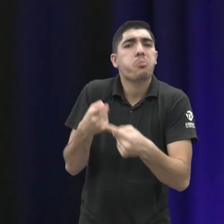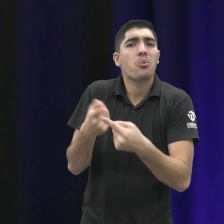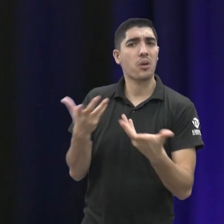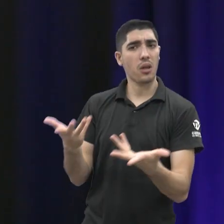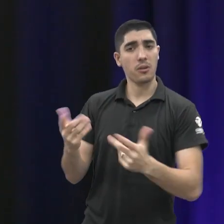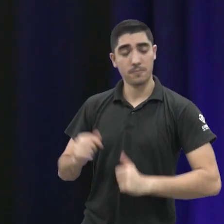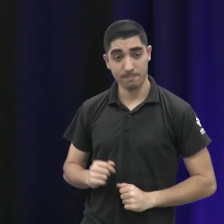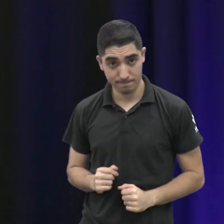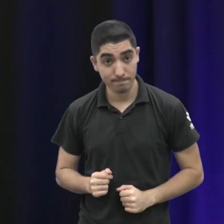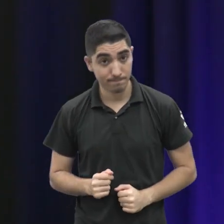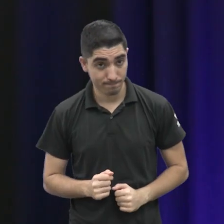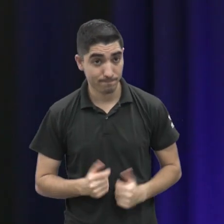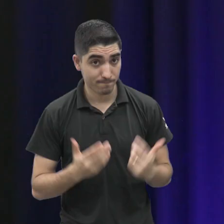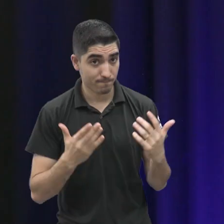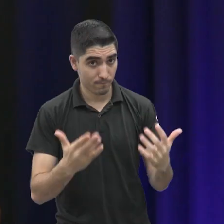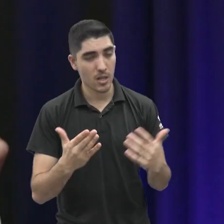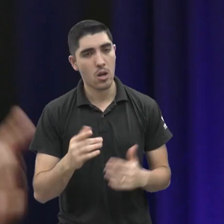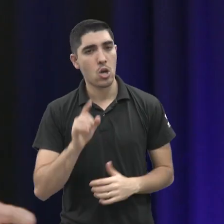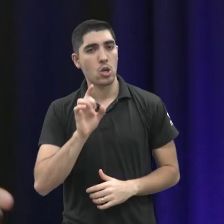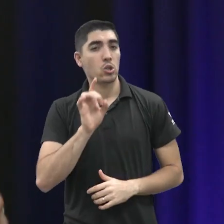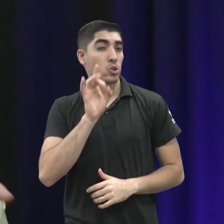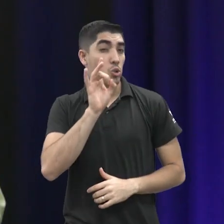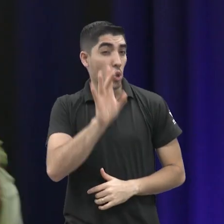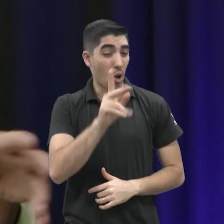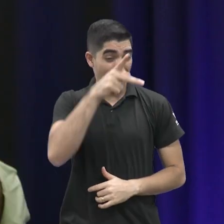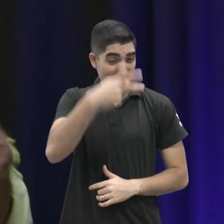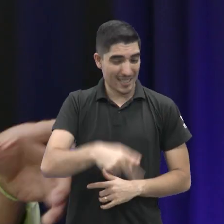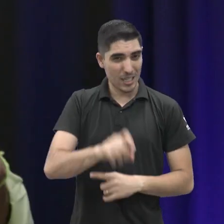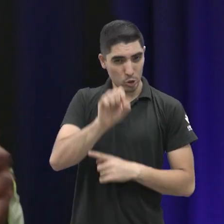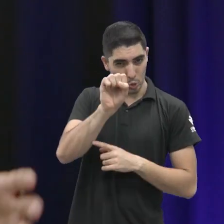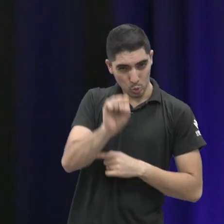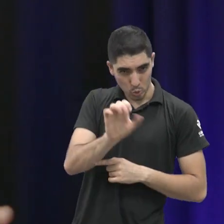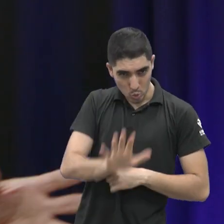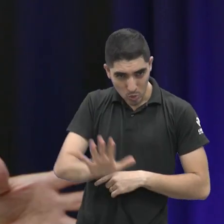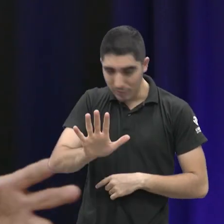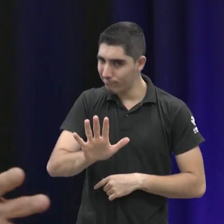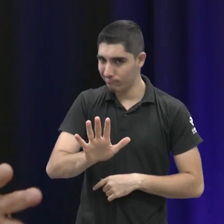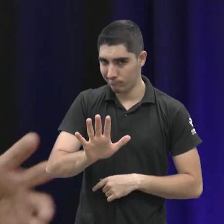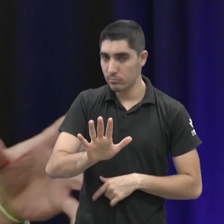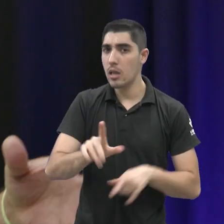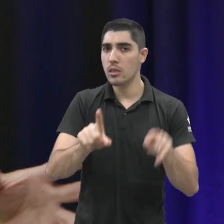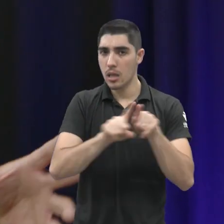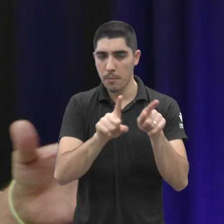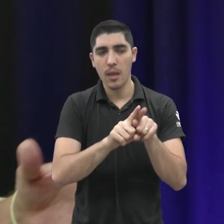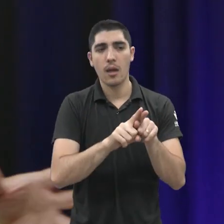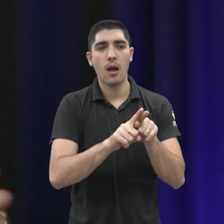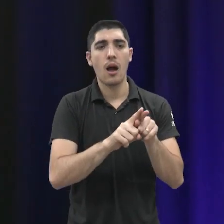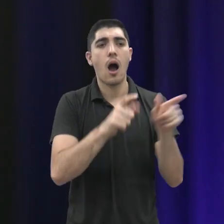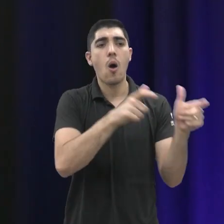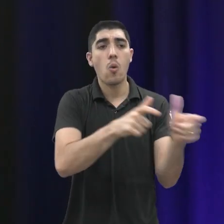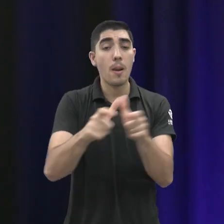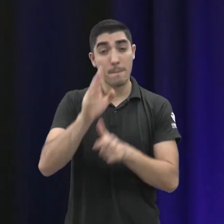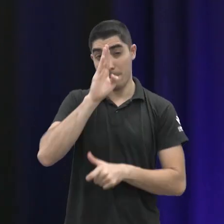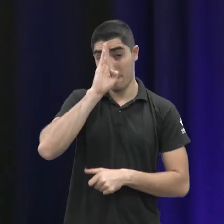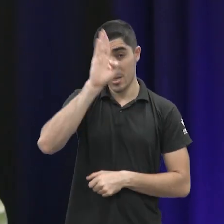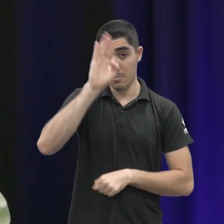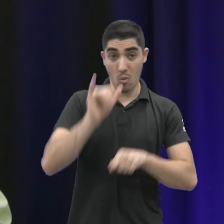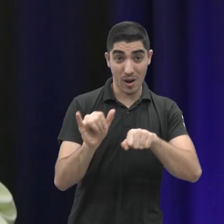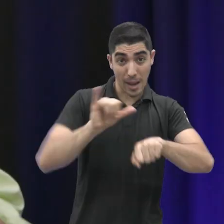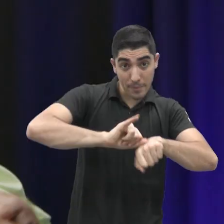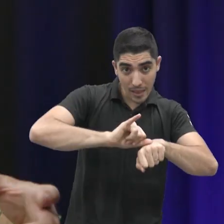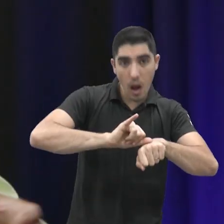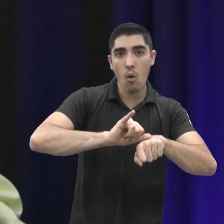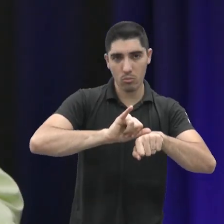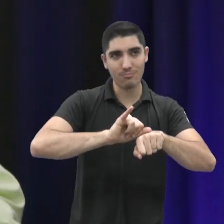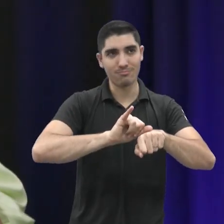Embora não seja uma condição específica do sudeste, né? Você tem algumas regiões, especialmente as capitais, né, porque